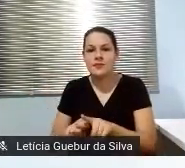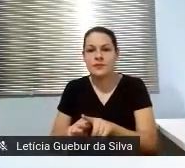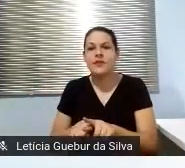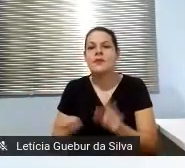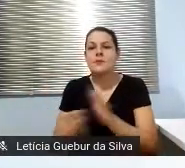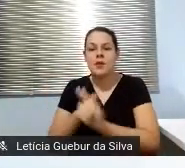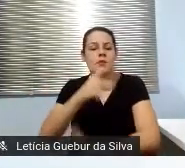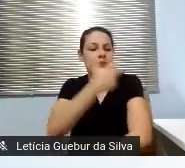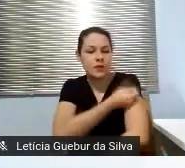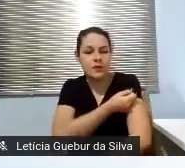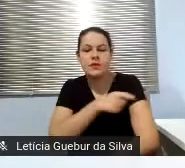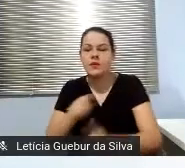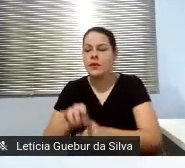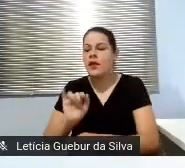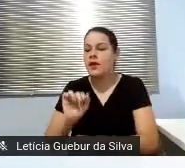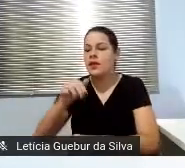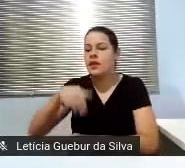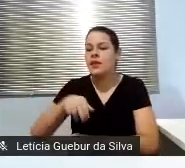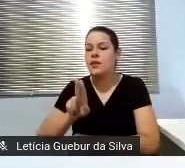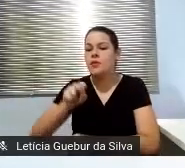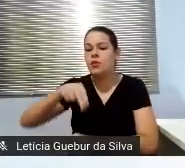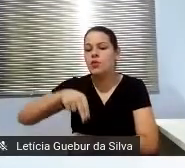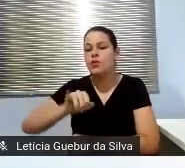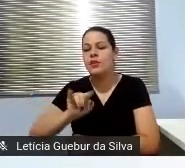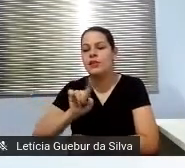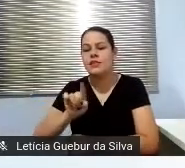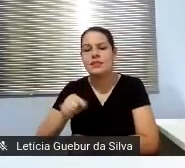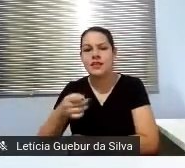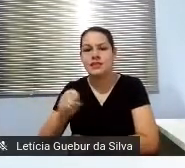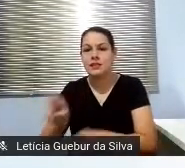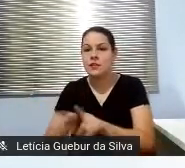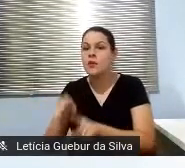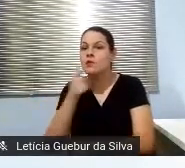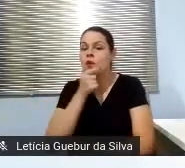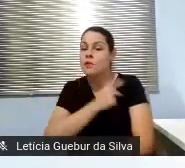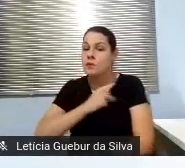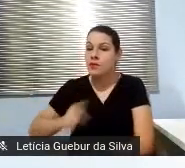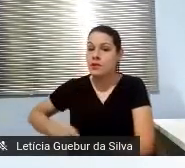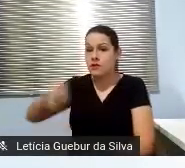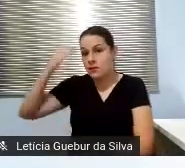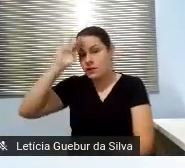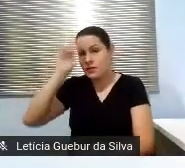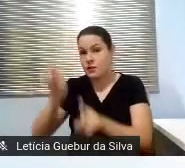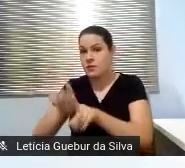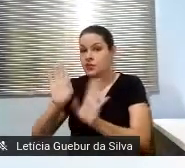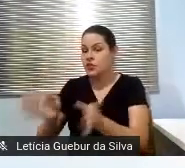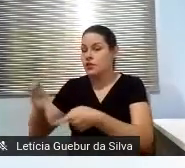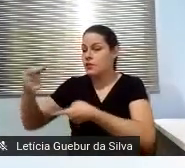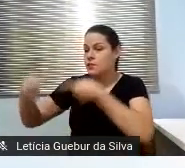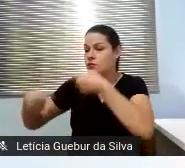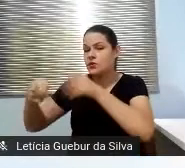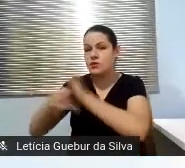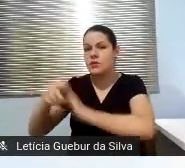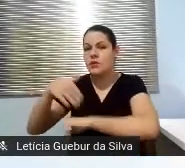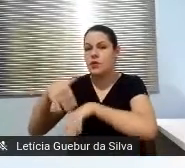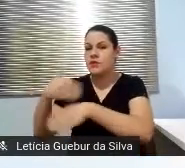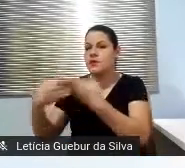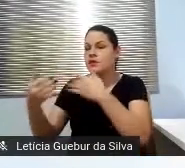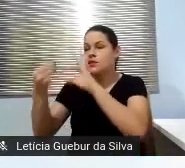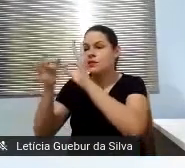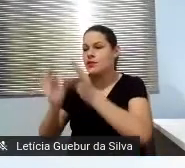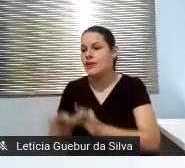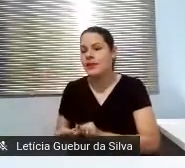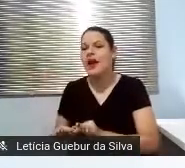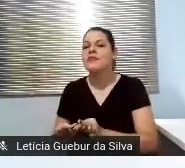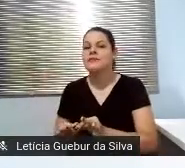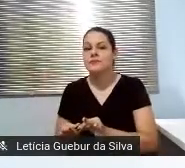imunização. É, Sim, é, é. sim, sim. Sim. Inclusive, agora o presidente Bolsonaro com o ministro Pazuello estavam falando alguns detalhes sobre esse plano.